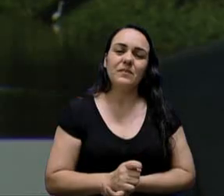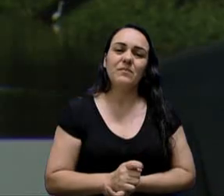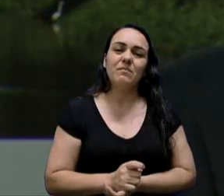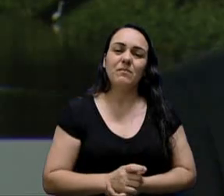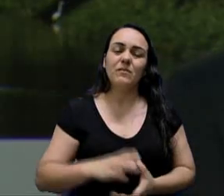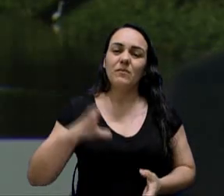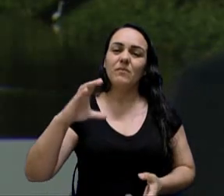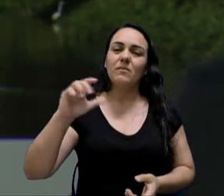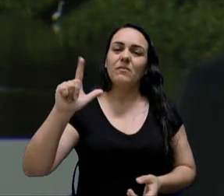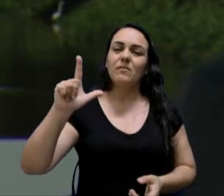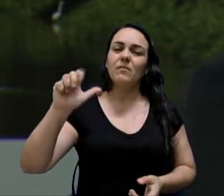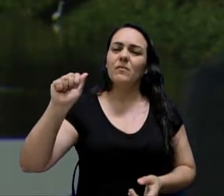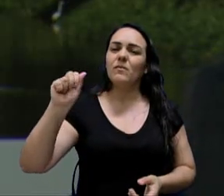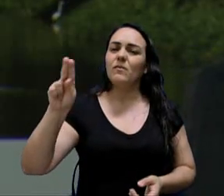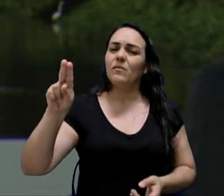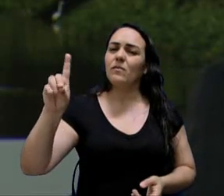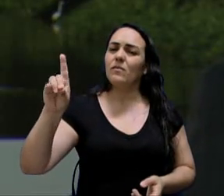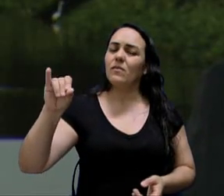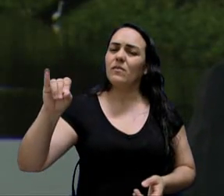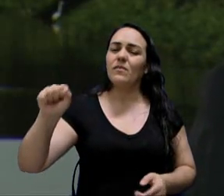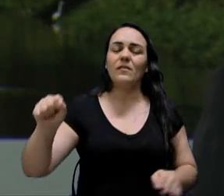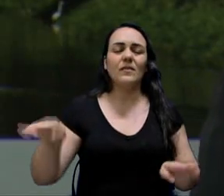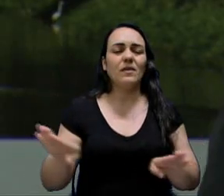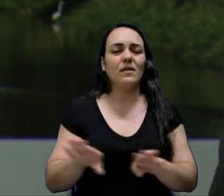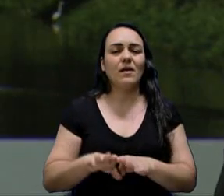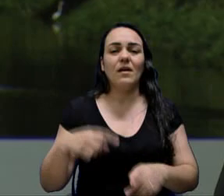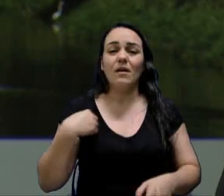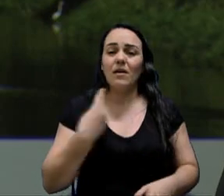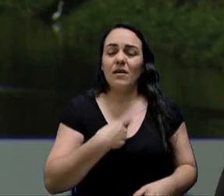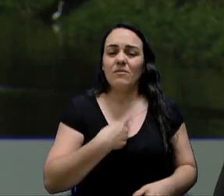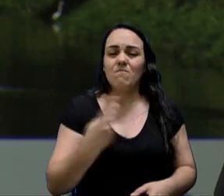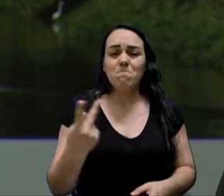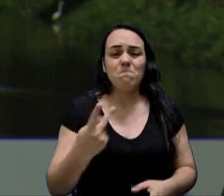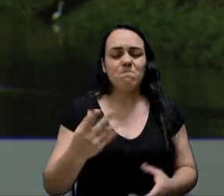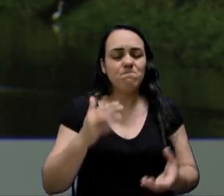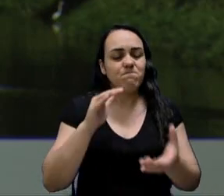Cláudia, já se passaram 28 anos de casamento.